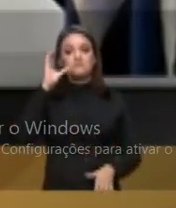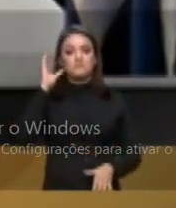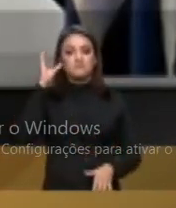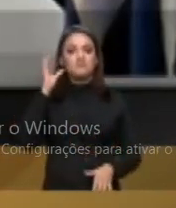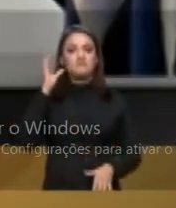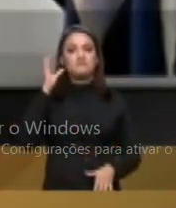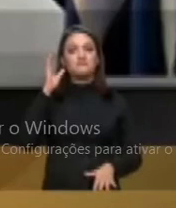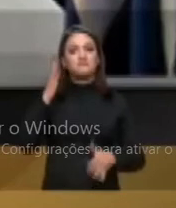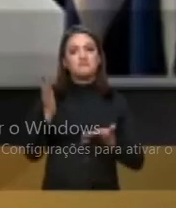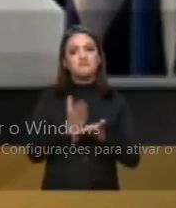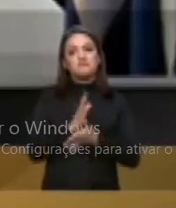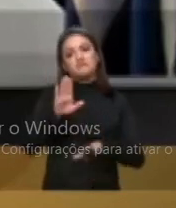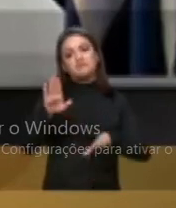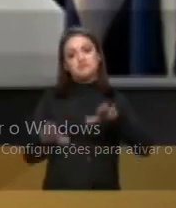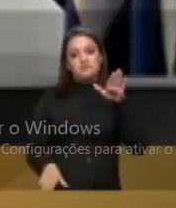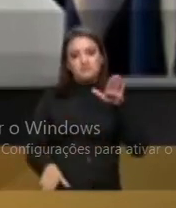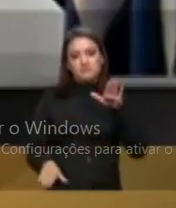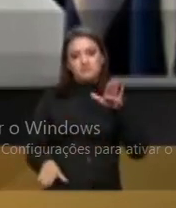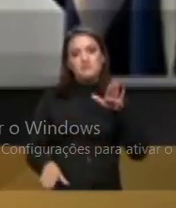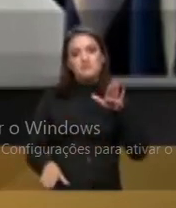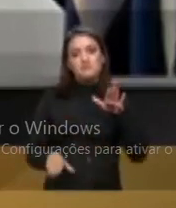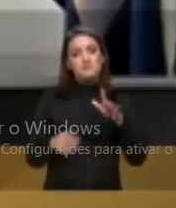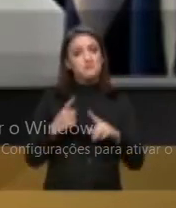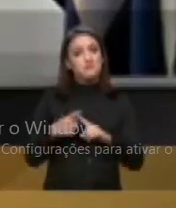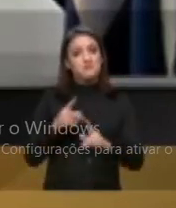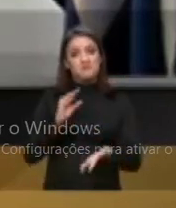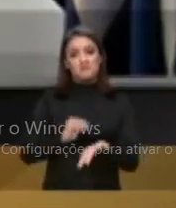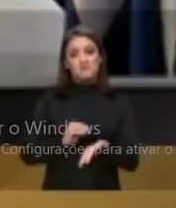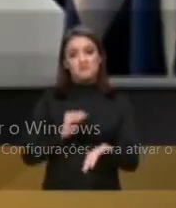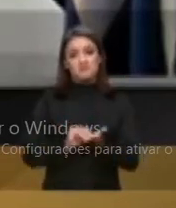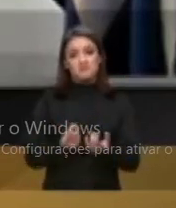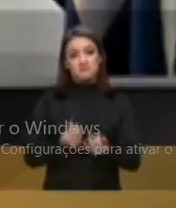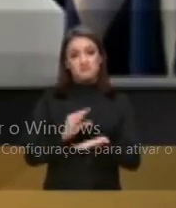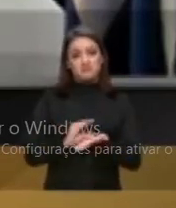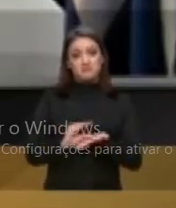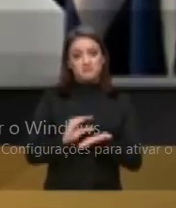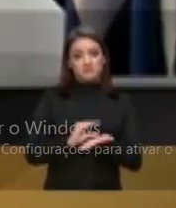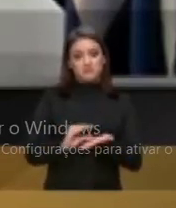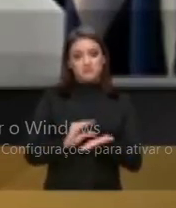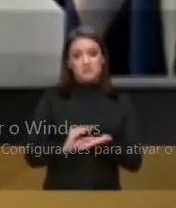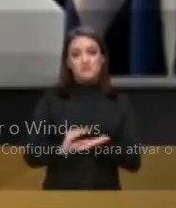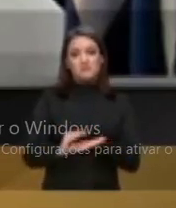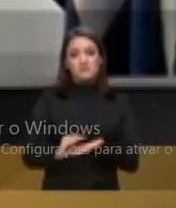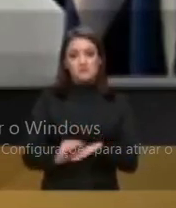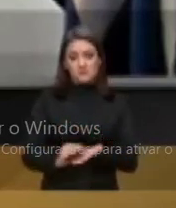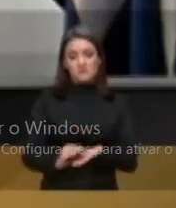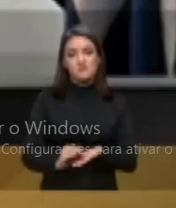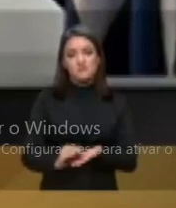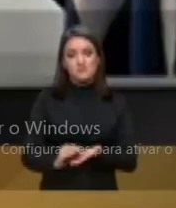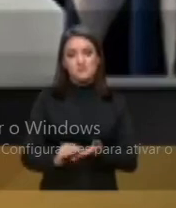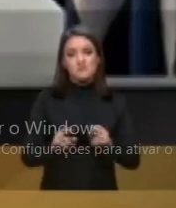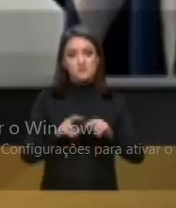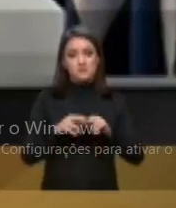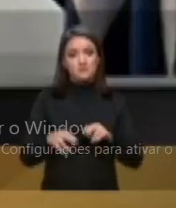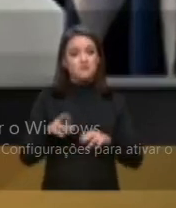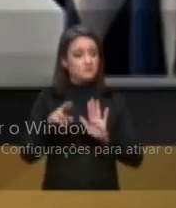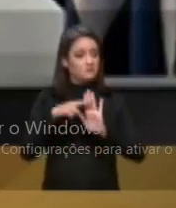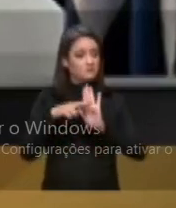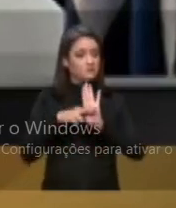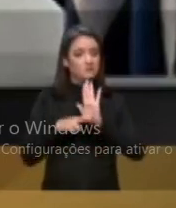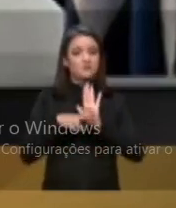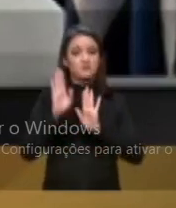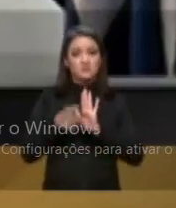que, candidatos ou não, ficarão em desvantagem evidente por falta de recursos, tendo em vista